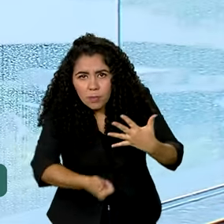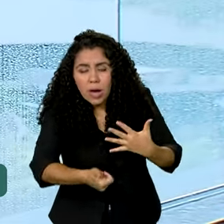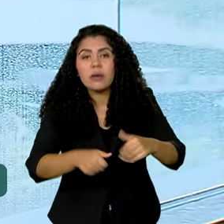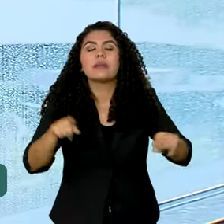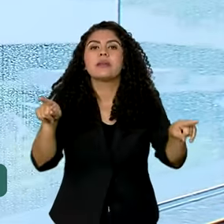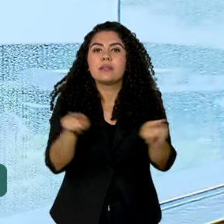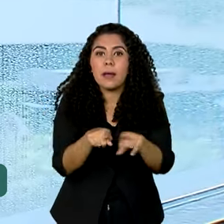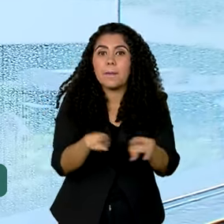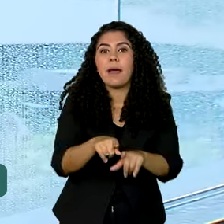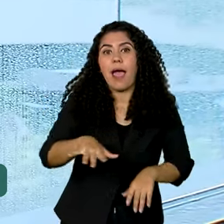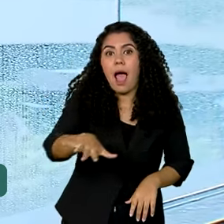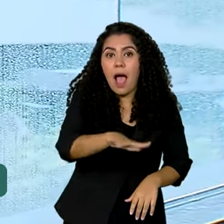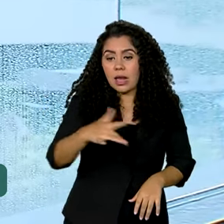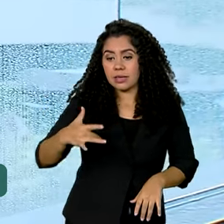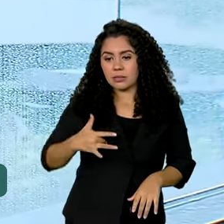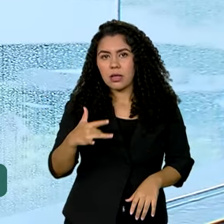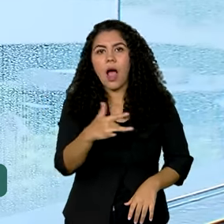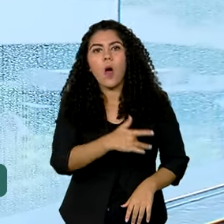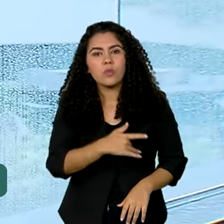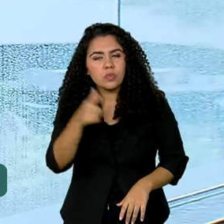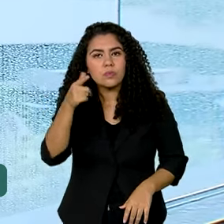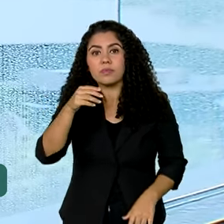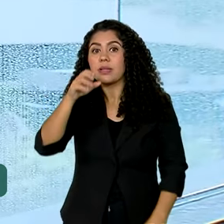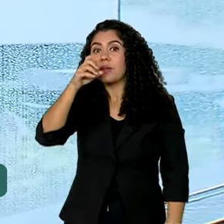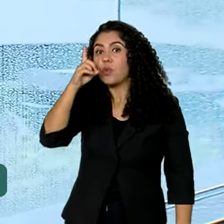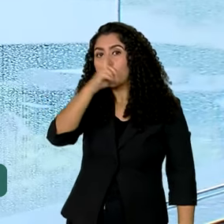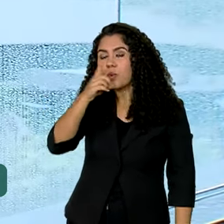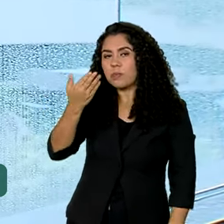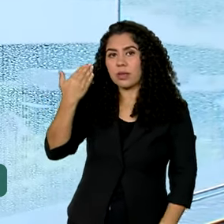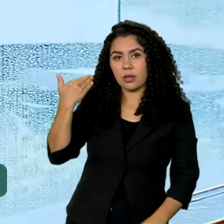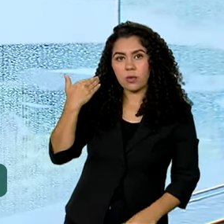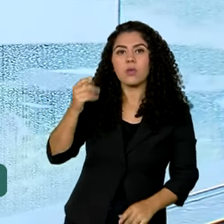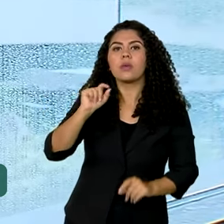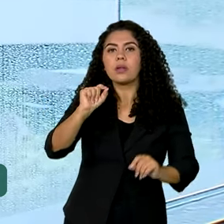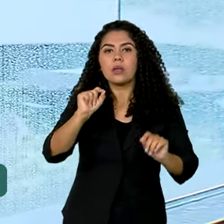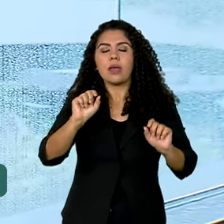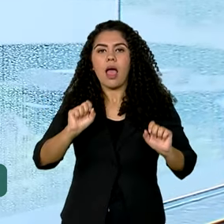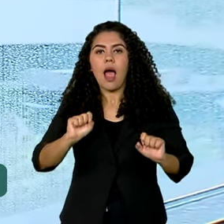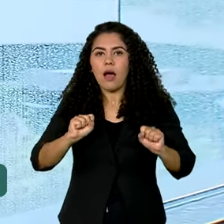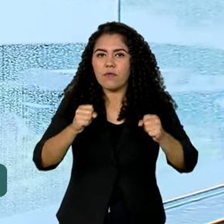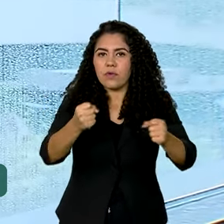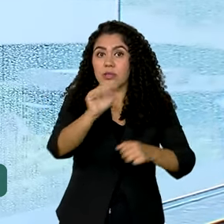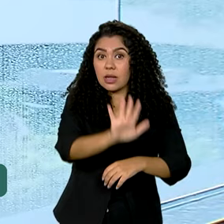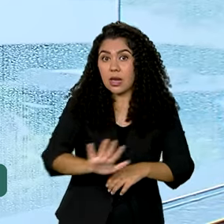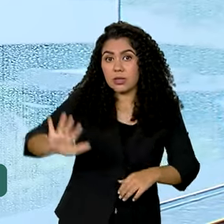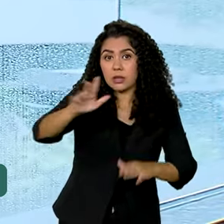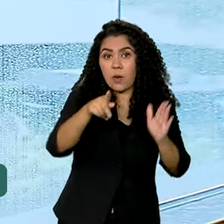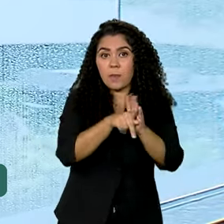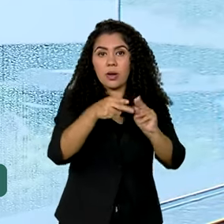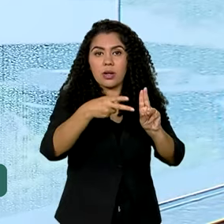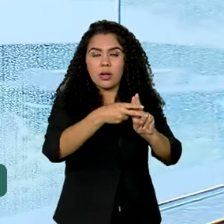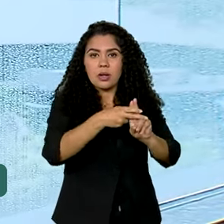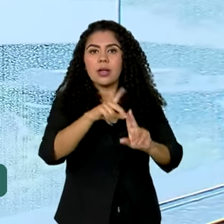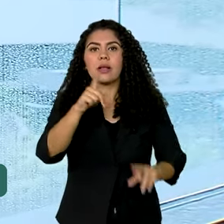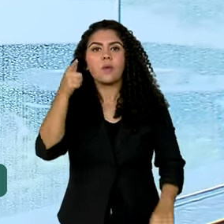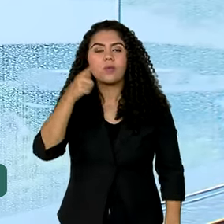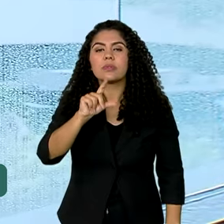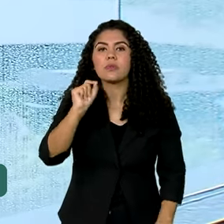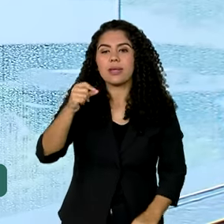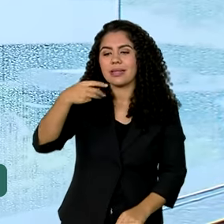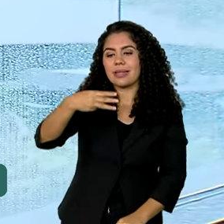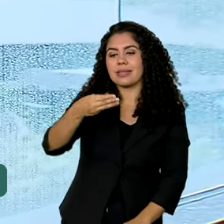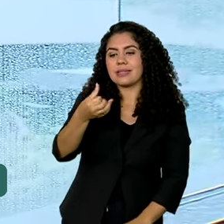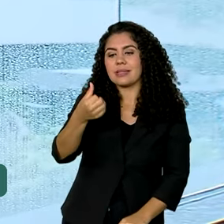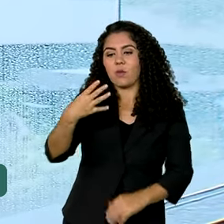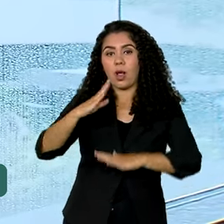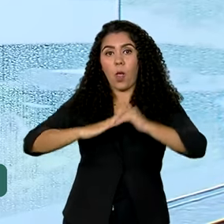na área da saúde. Até o domingo, a Força Nacional do SUS enviou 364 pessoas profissionais de